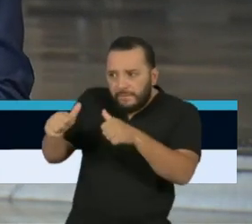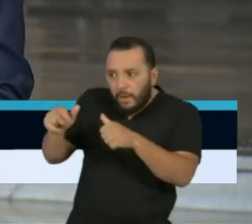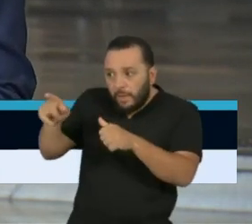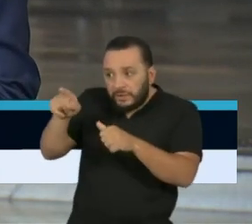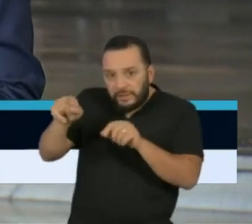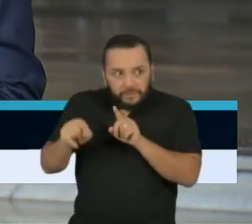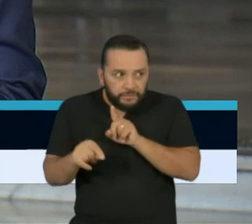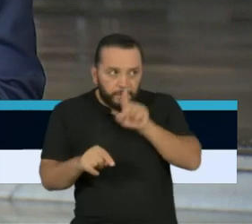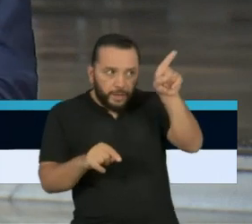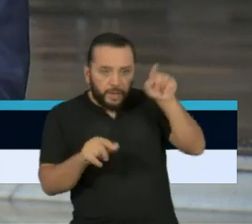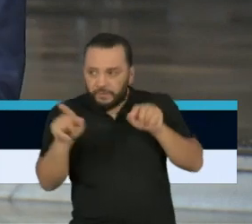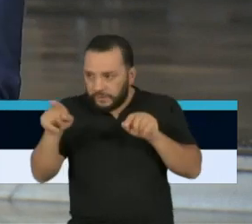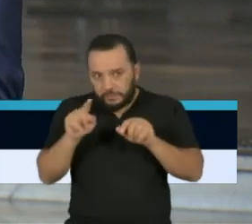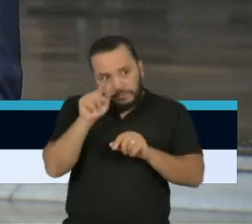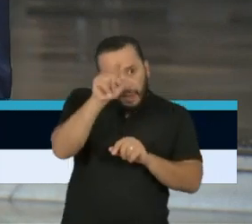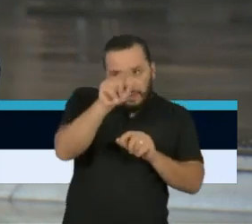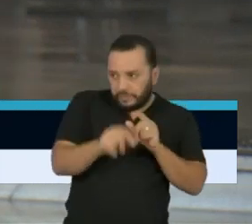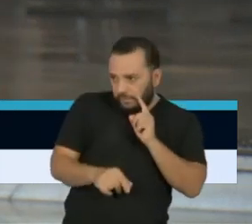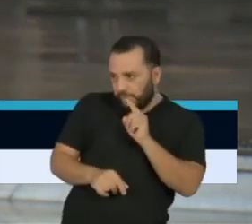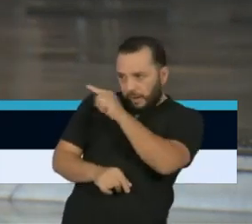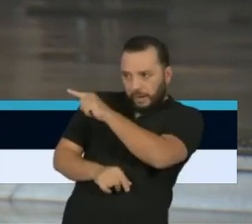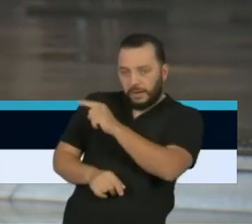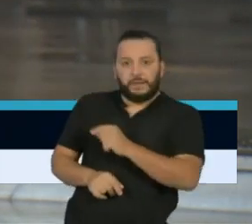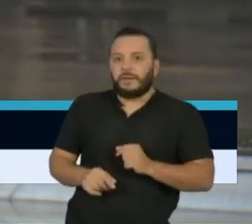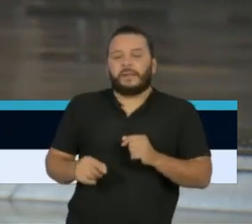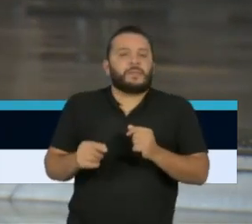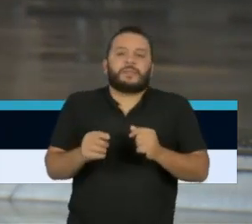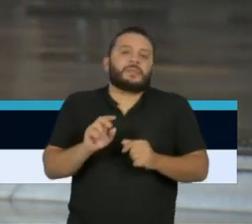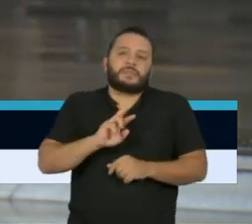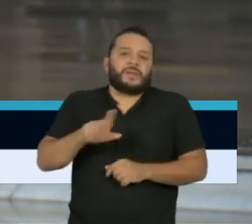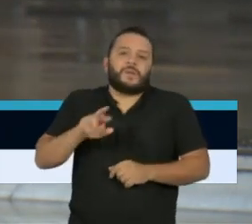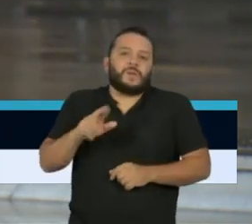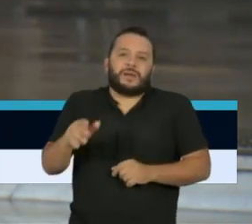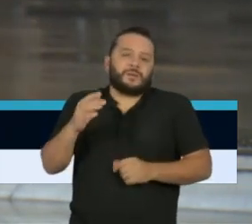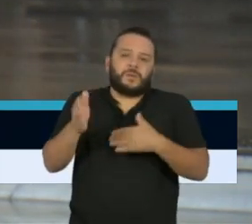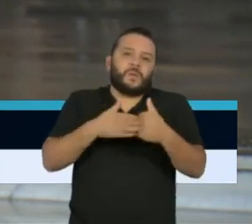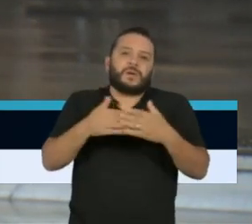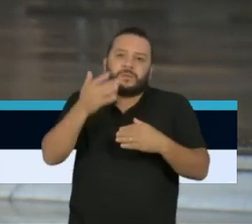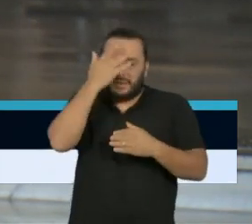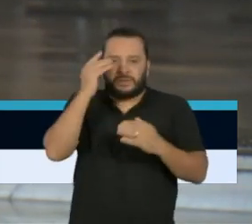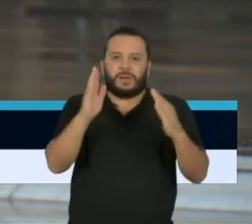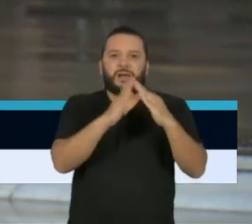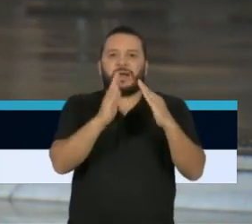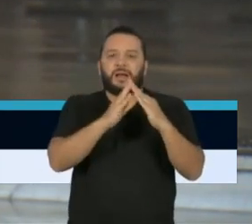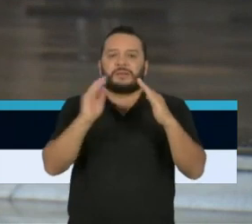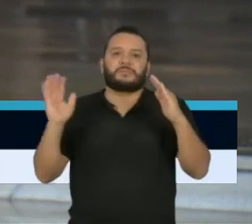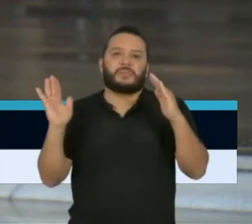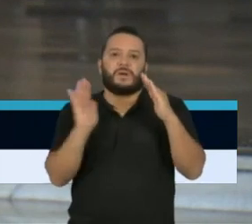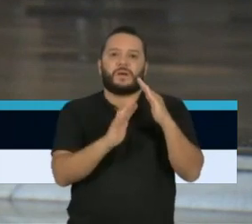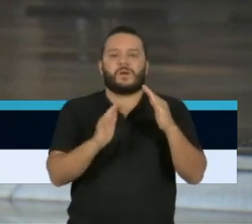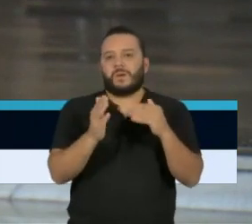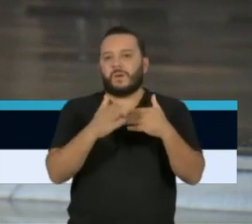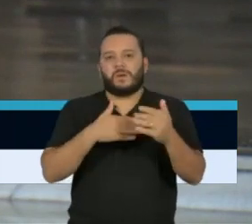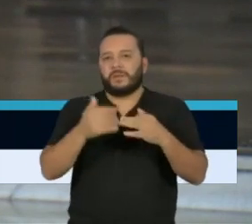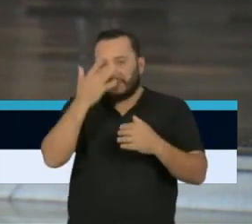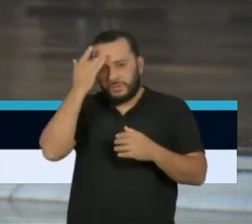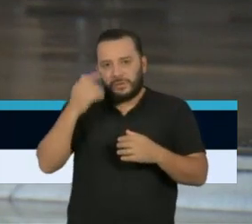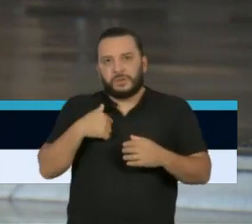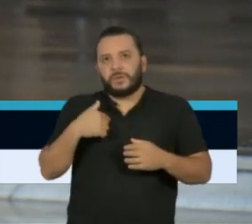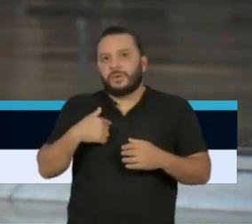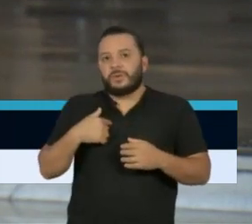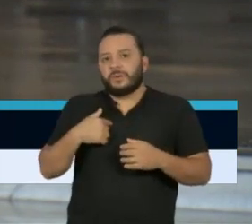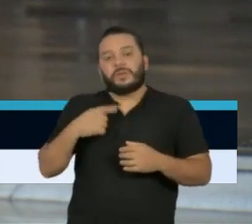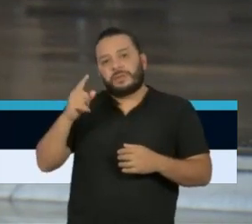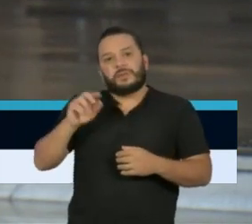hospitais municipais de campanha. Então, não se trata aqui de diferenciar, fiquem na região A ou na região B, porque não é para